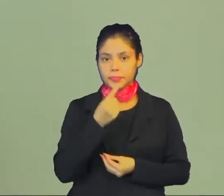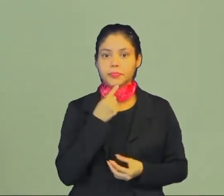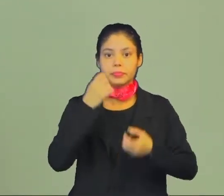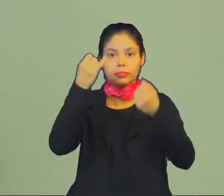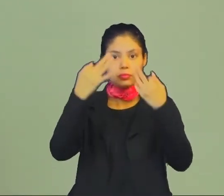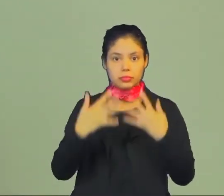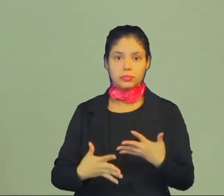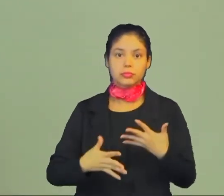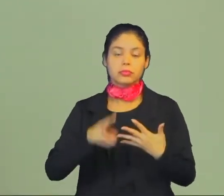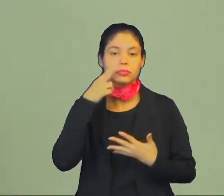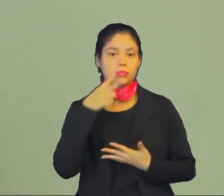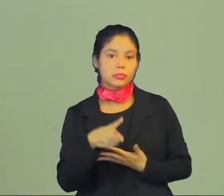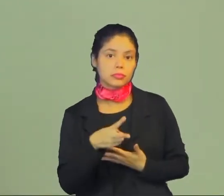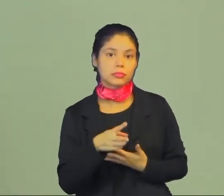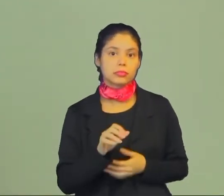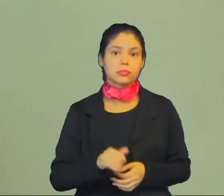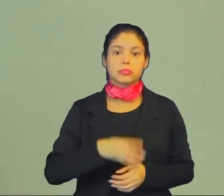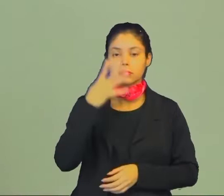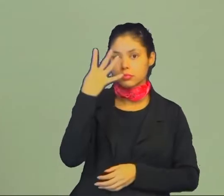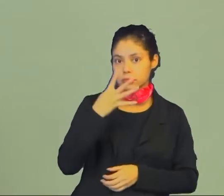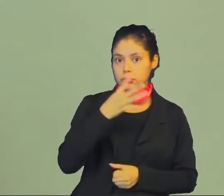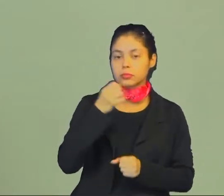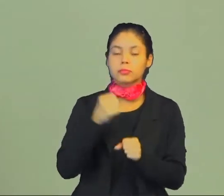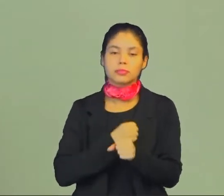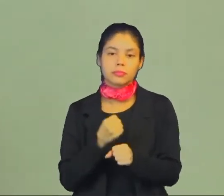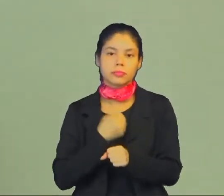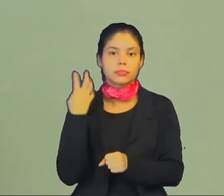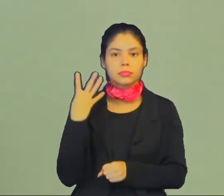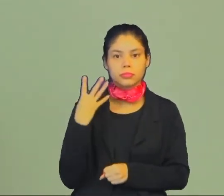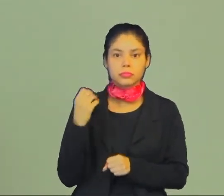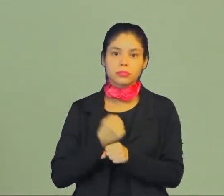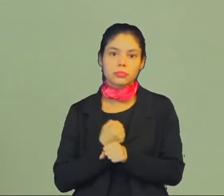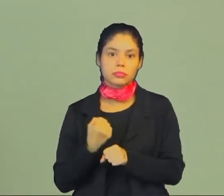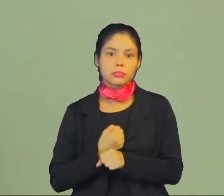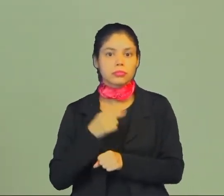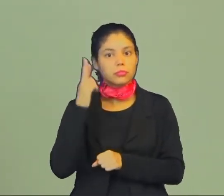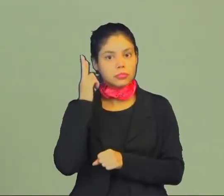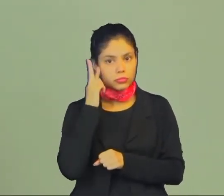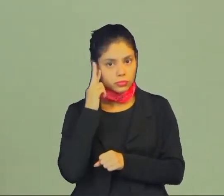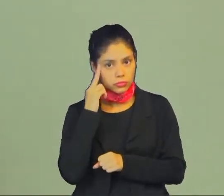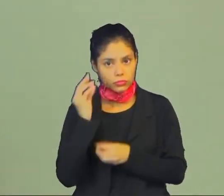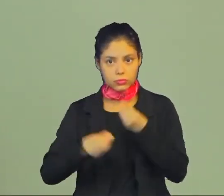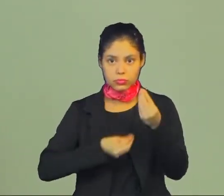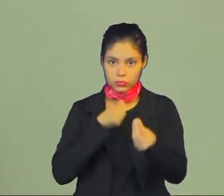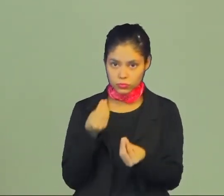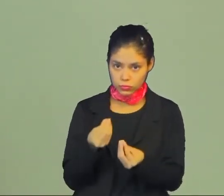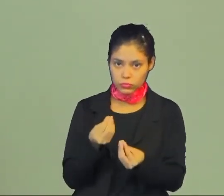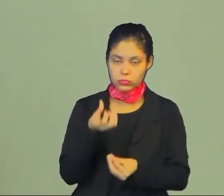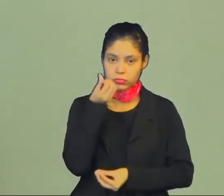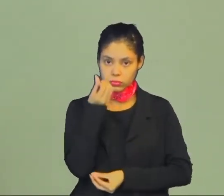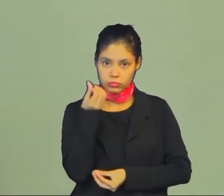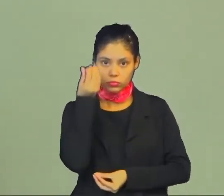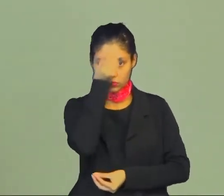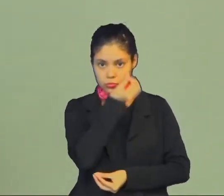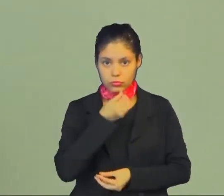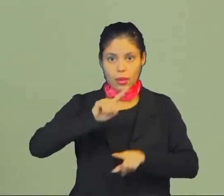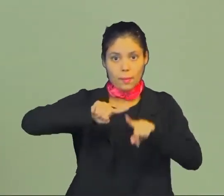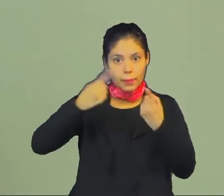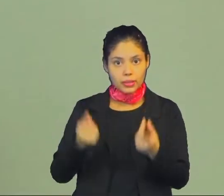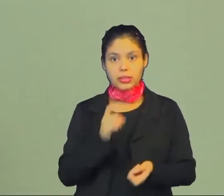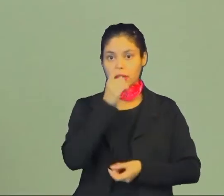a explicação nós temos que a cada quatro anos né Nós temos anos normais com 365 dias e 6 horas